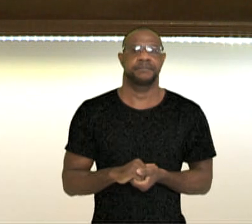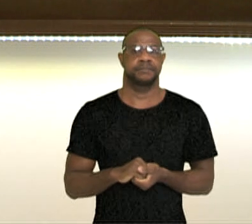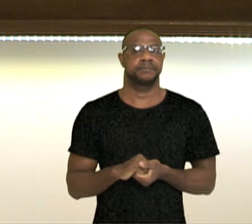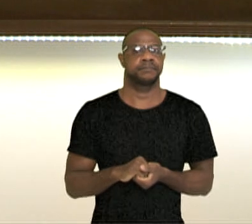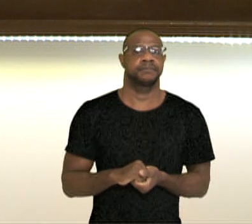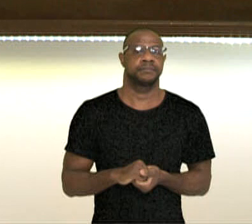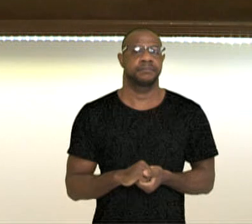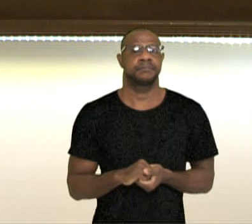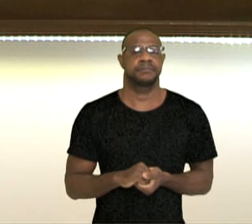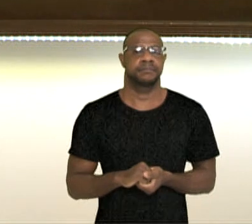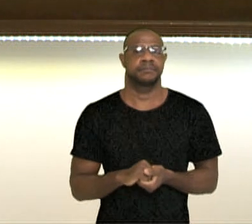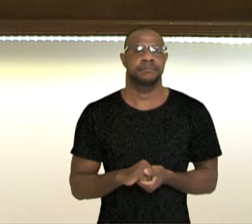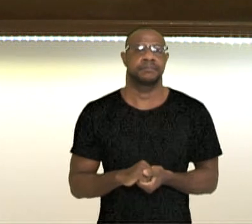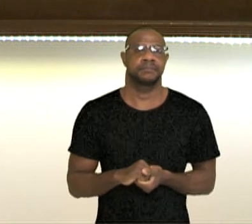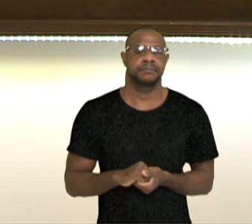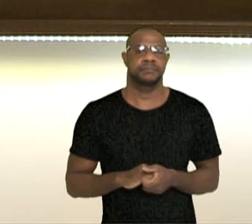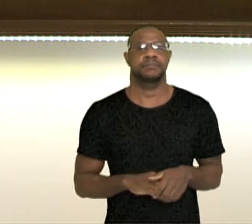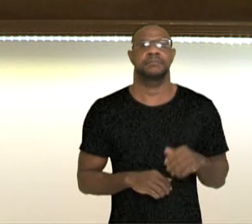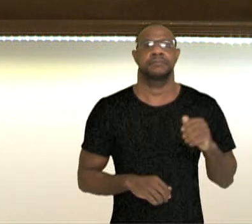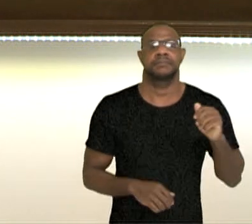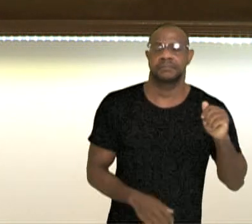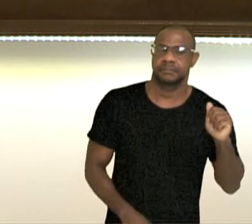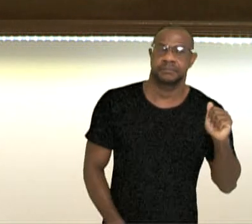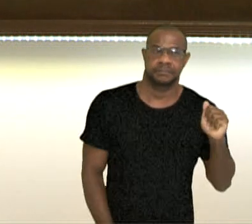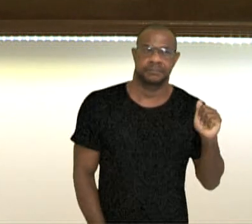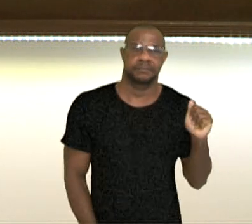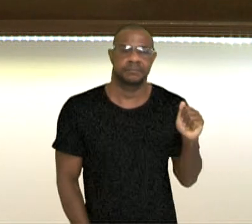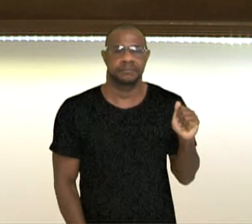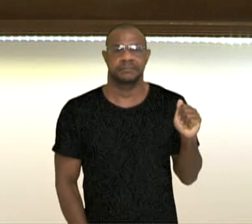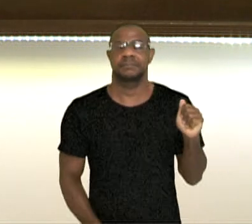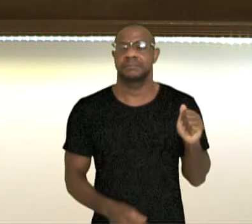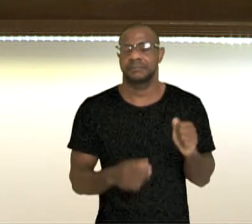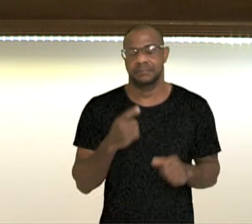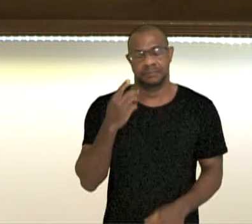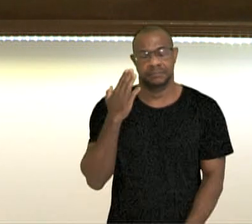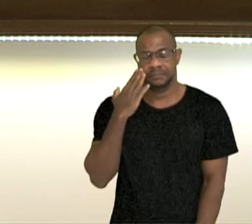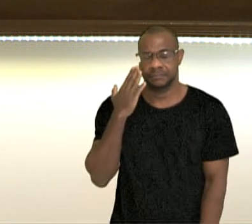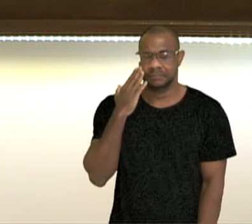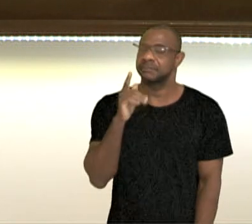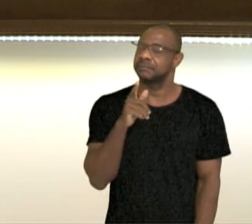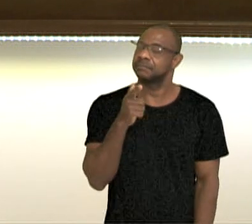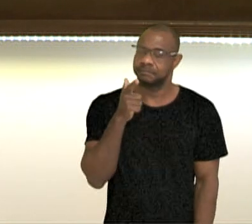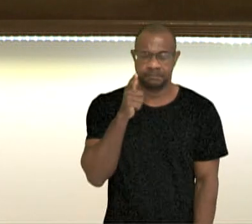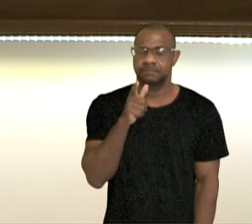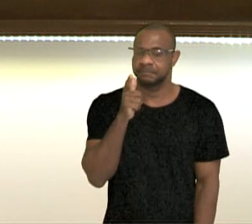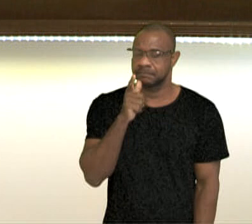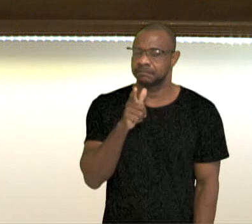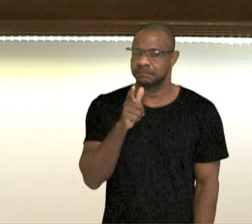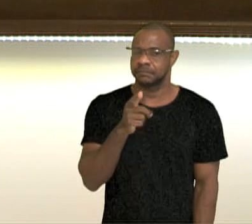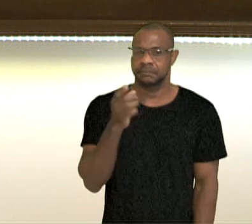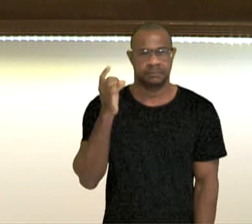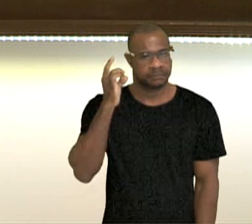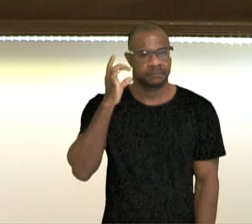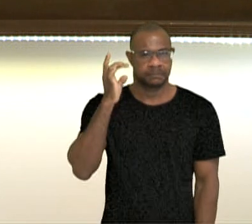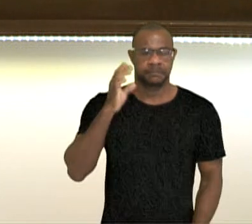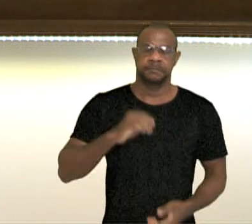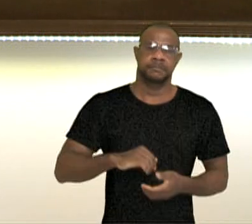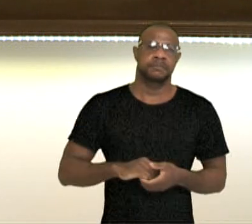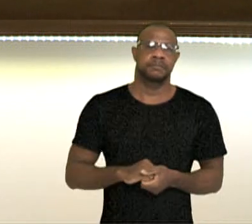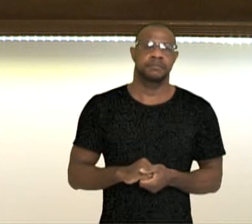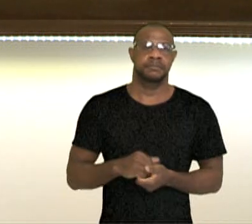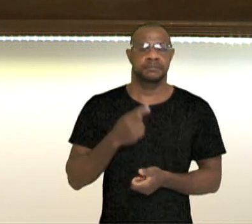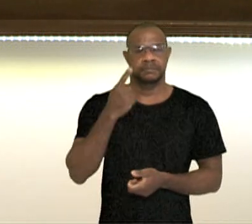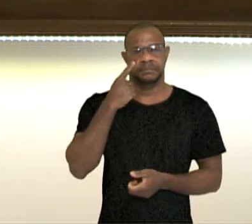Daí. A letra A, eu acredito que vocês tiraram de letra. Foi super fácil, né? Vamos